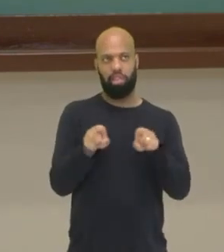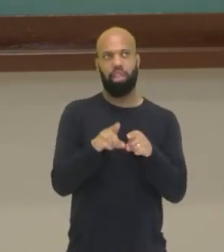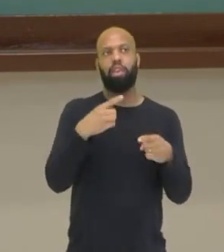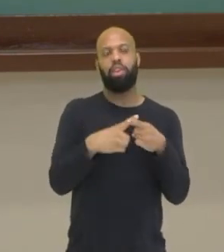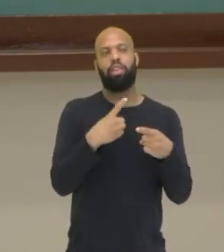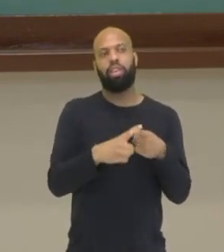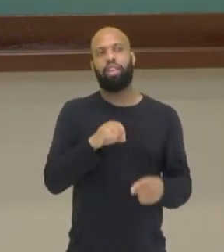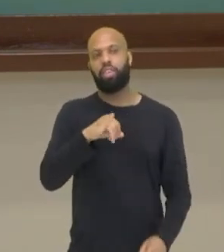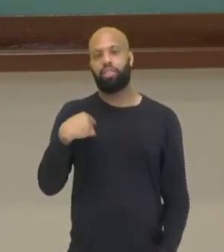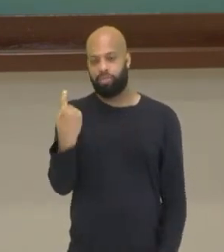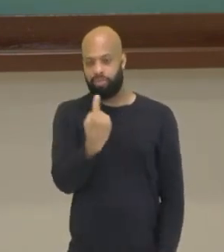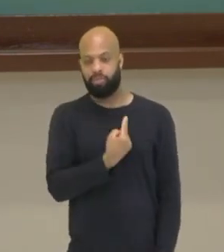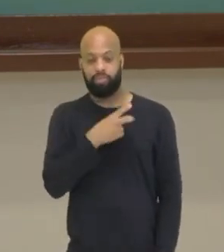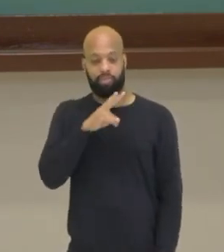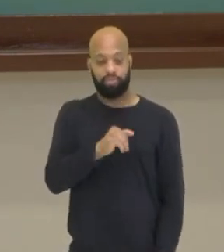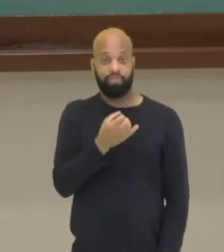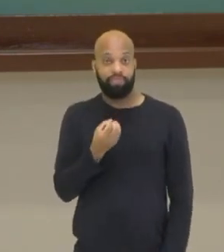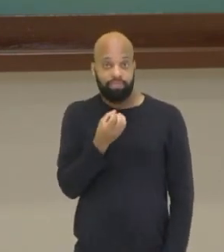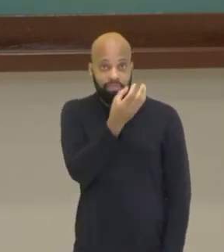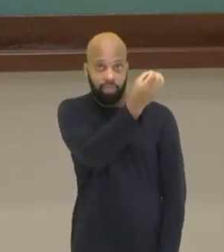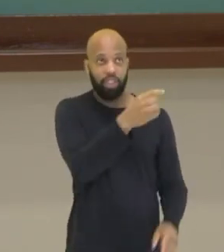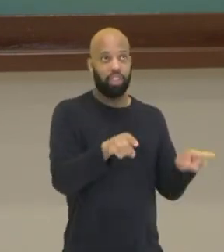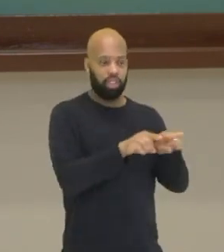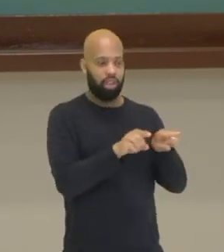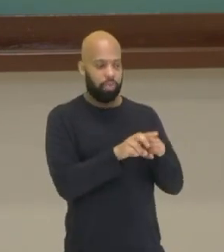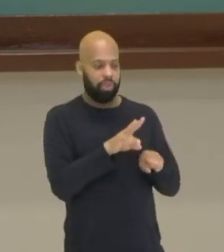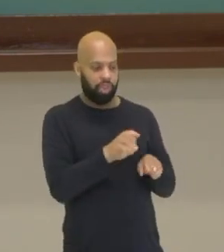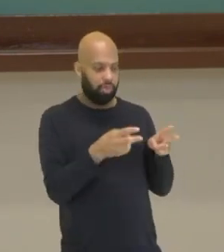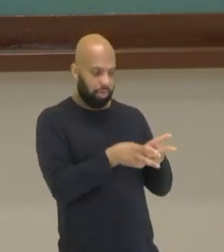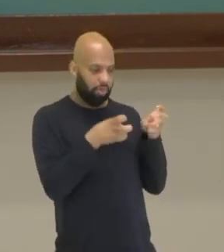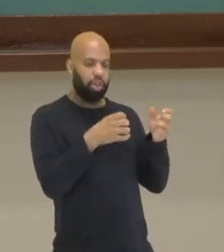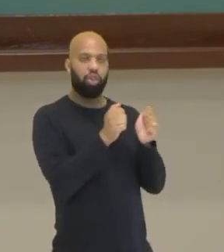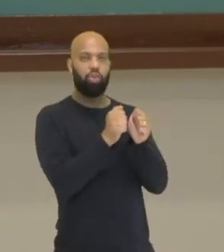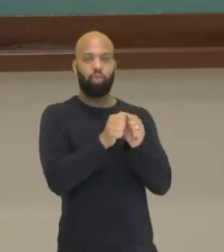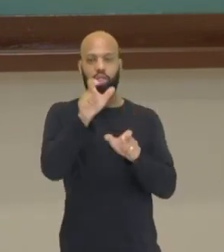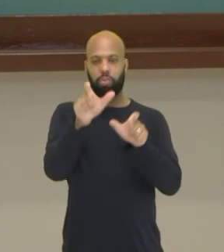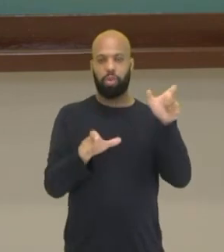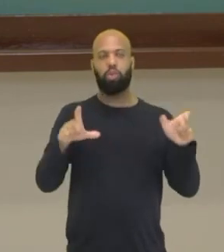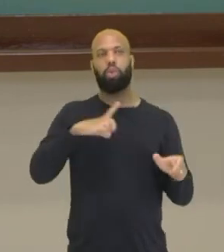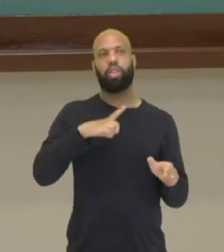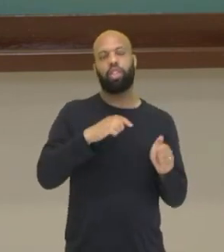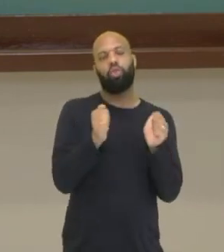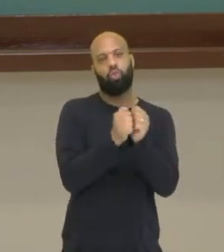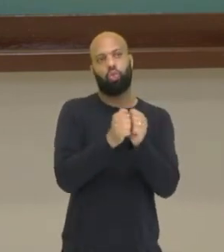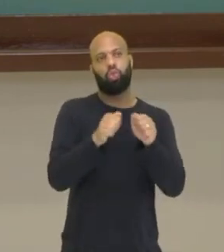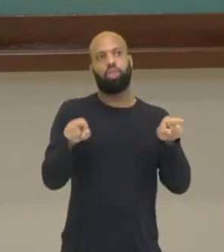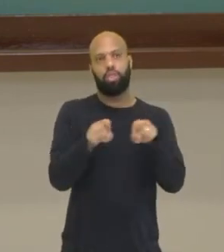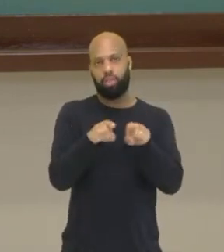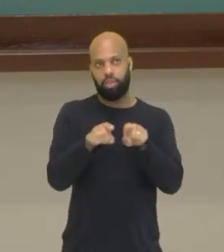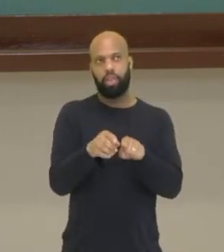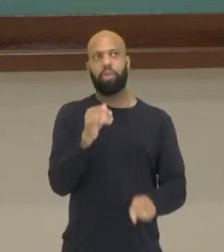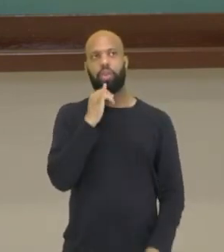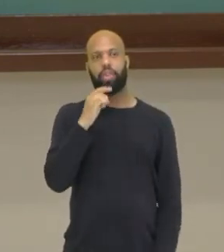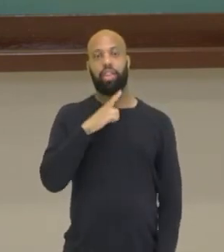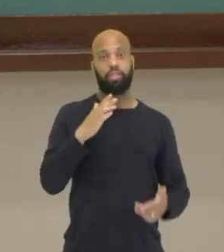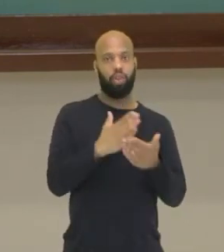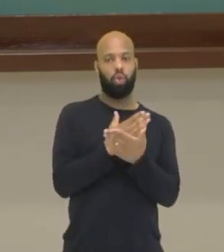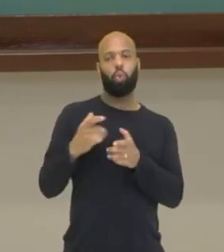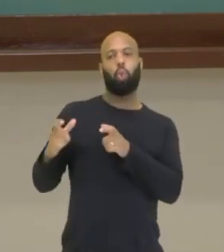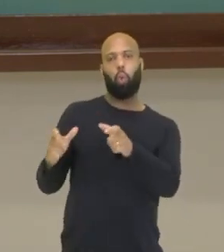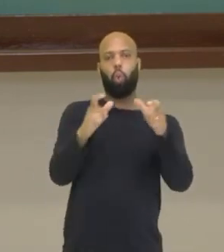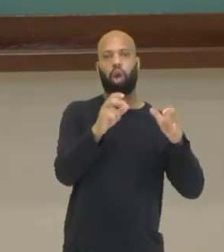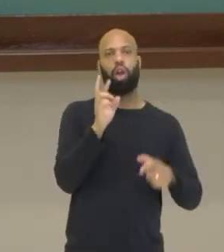vamos viajar, né? E nós percebemos também isso com as pessoas que nos atendem, por exemplo, né? Em algum comércio,